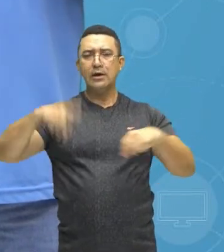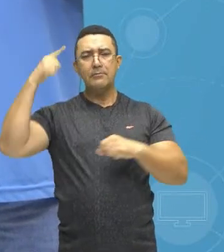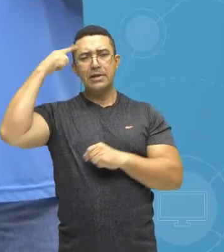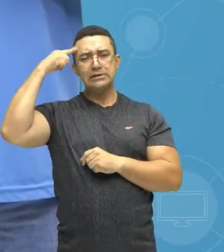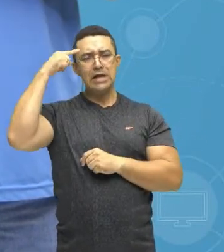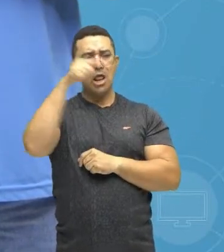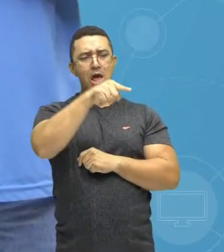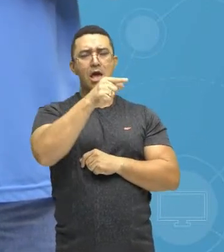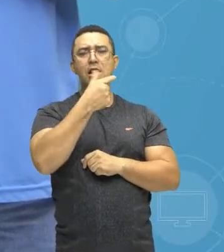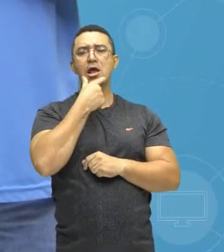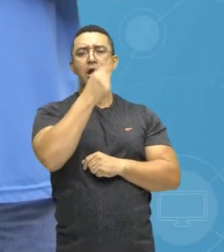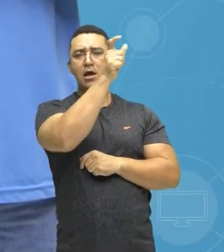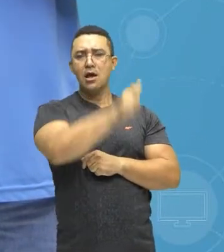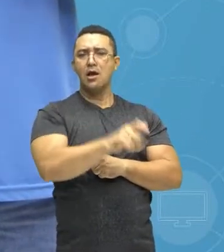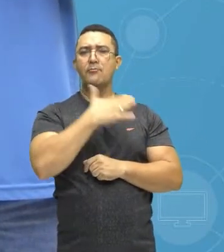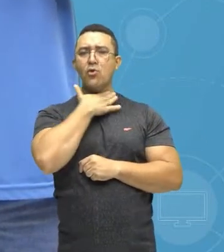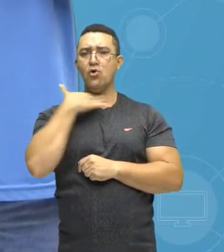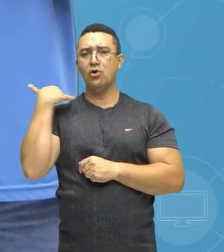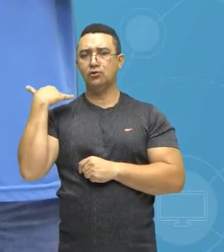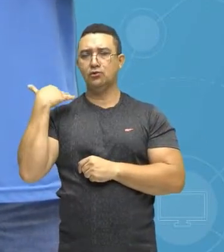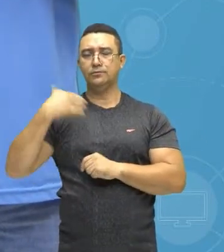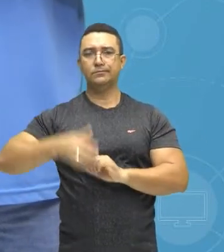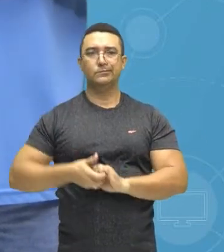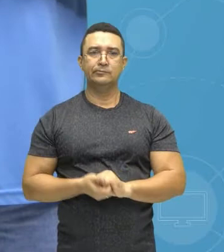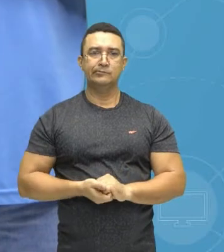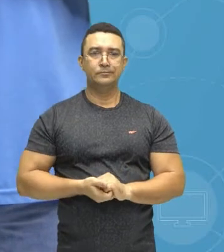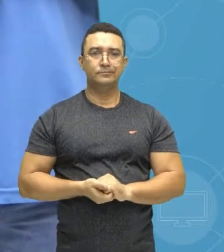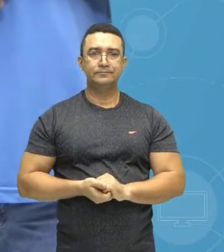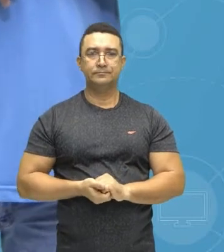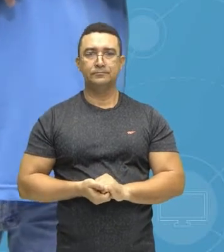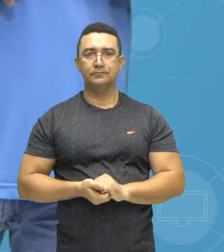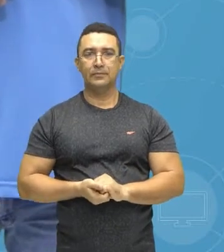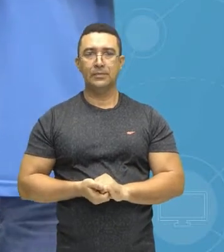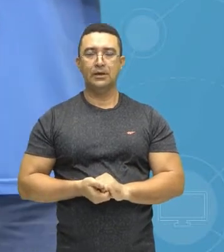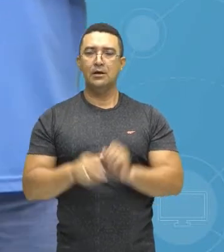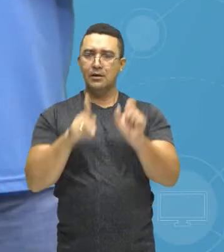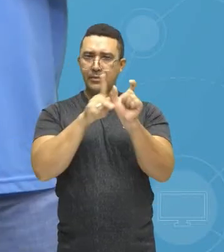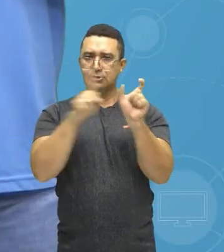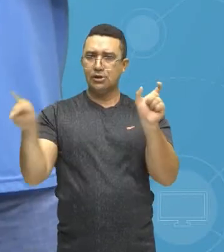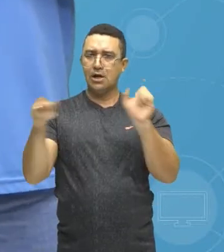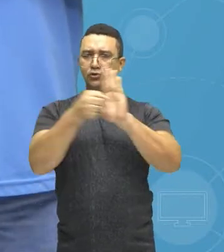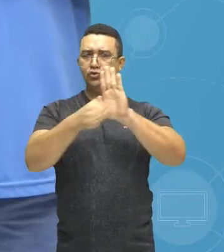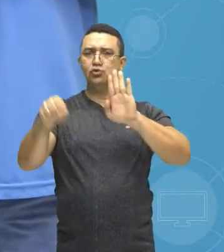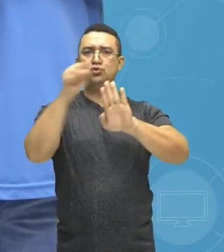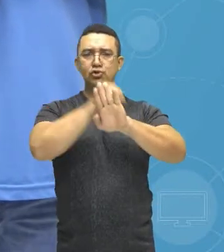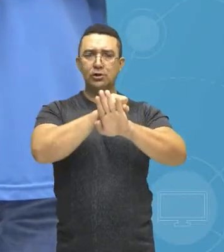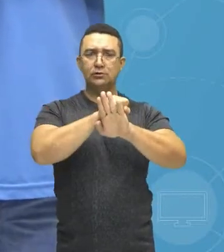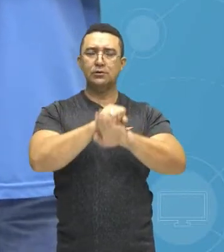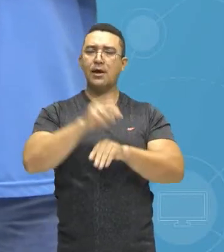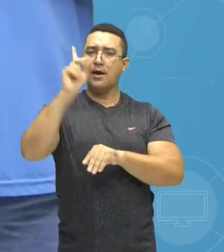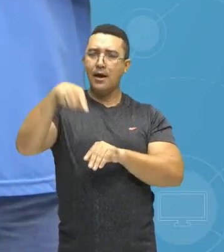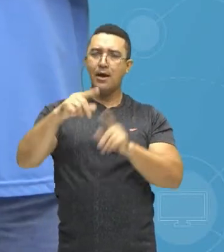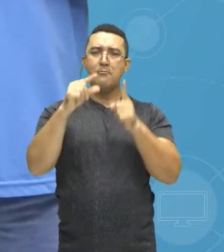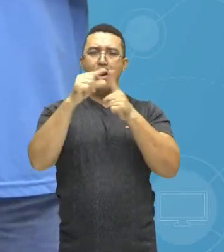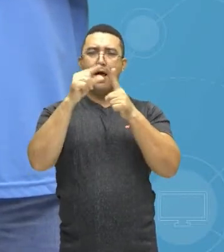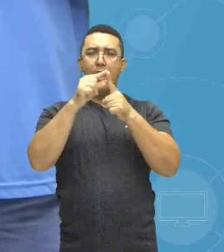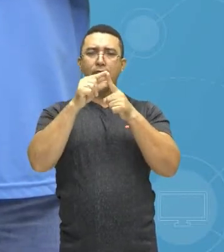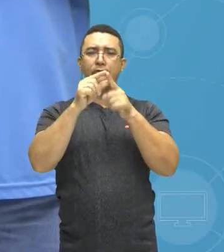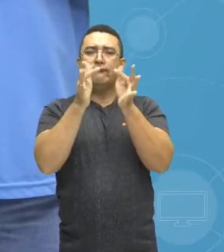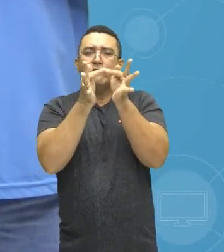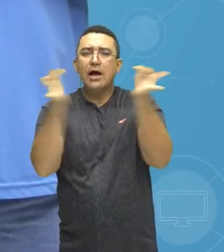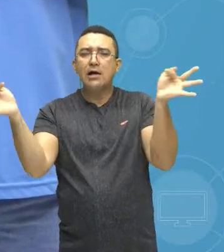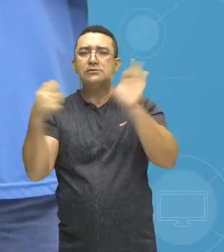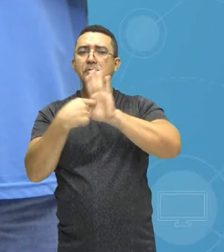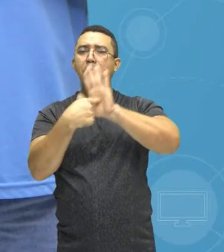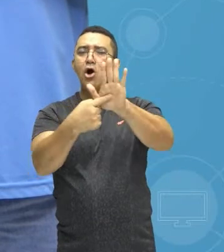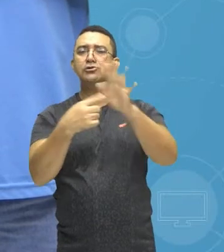Mesma situação. Muito bem. Vamos falar mais sobre predicativo do sujeito? Olha só. Predicativo do sujeito é o termo da oração que